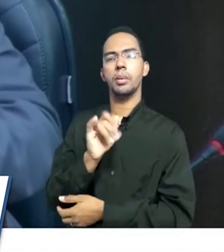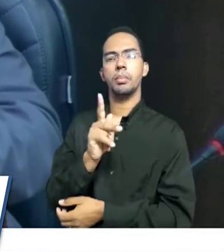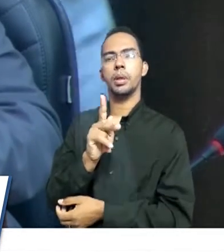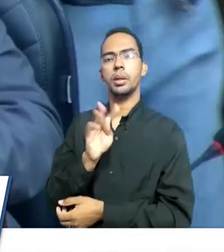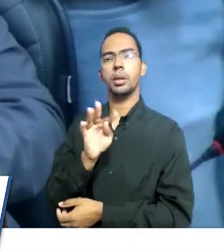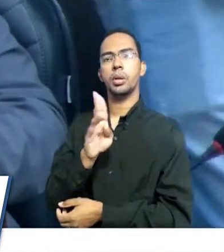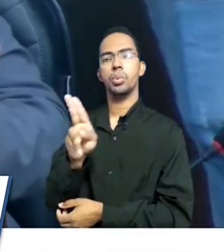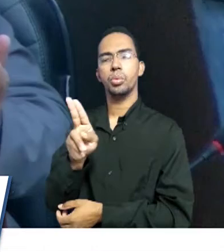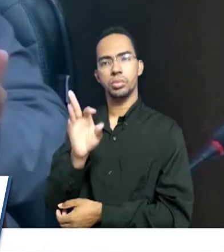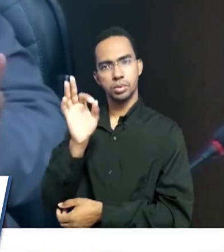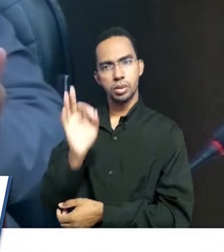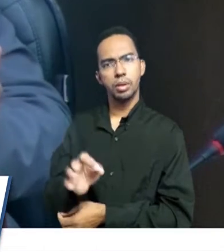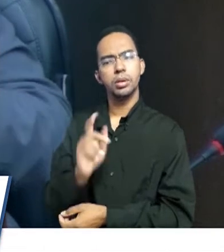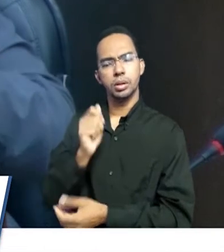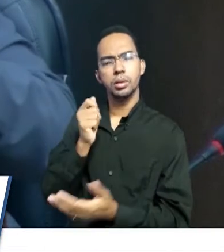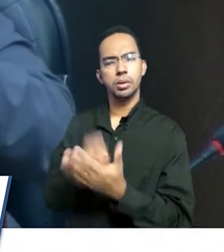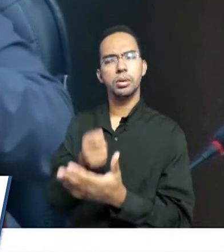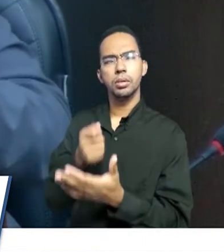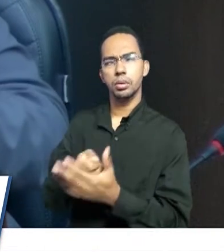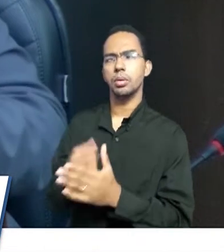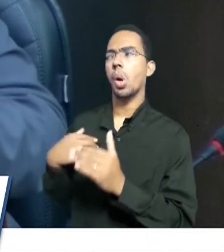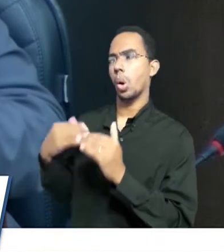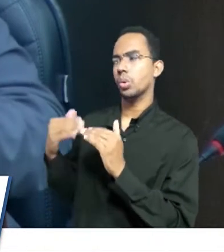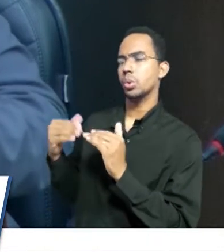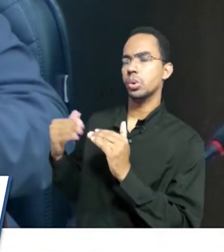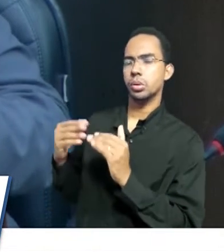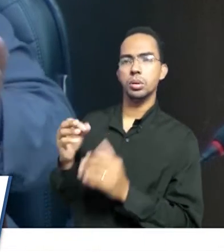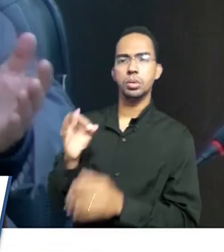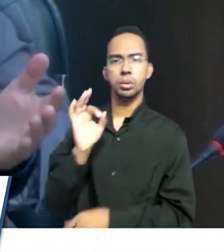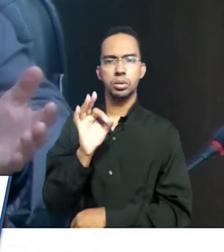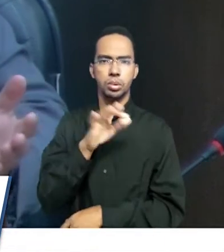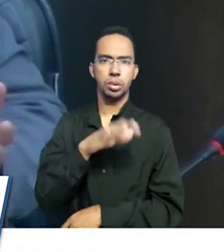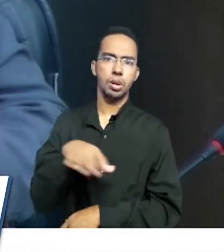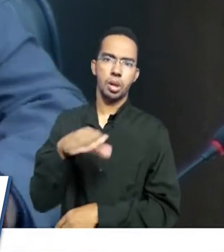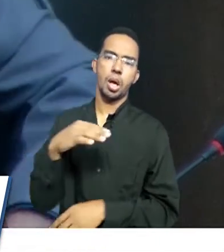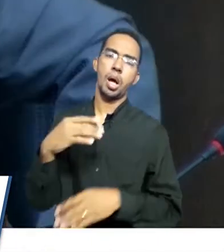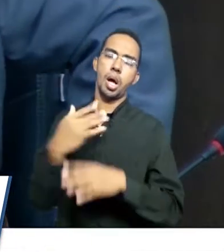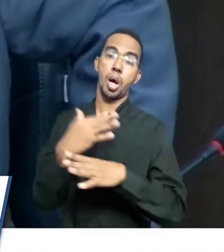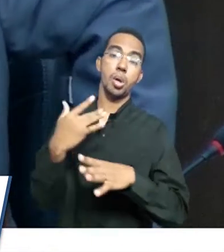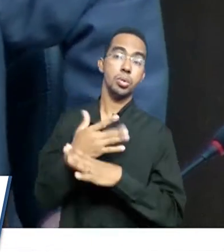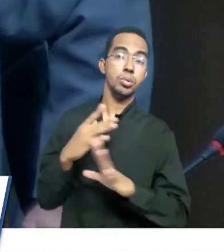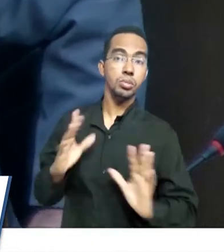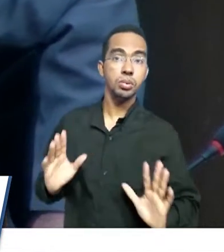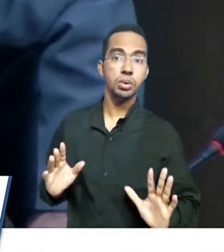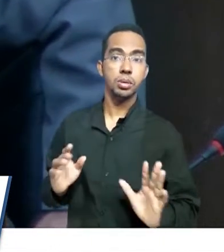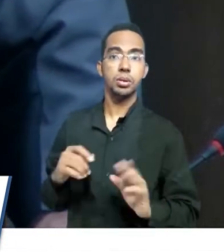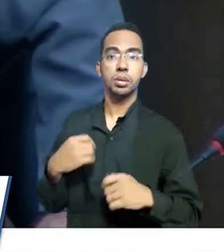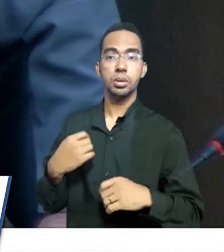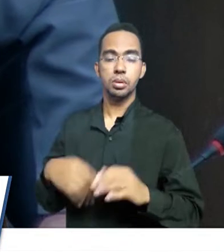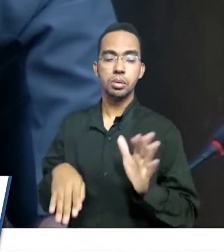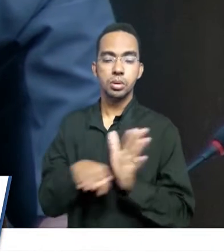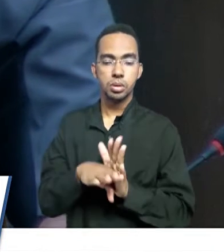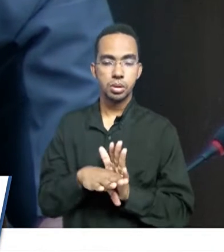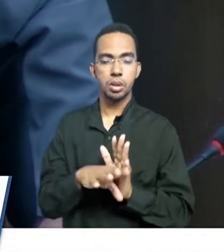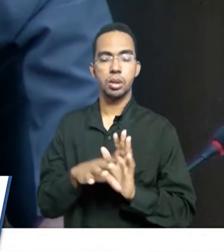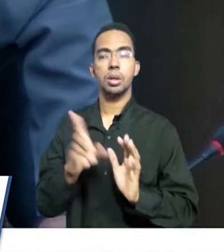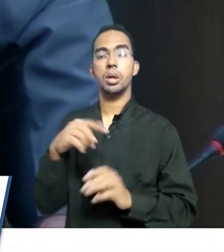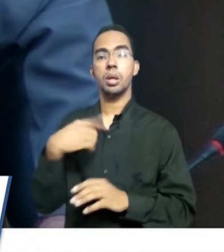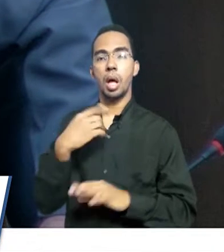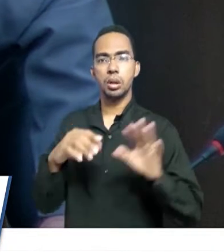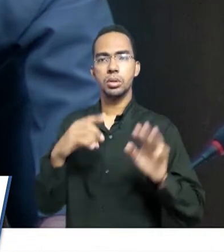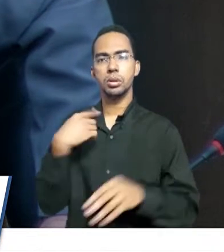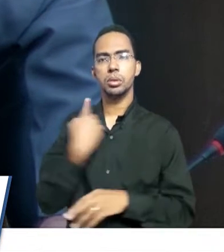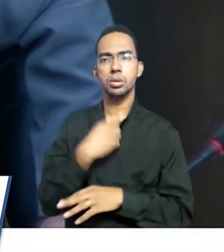IPTU positivo lá. É uma positivo área urbana. Urbana. Então, tem que chegar. É que nós realmente, todas as vezes que nós vamos